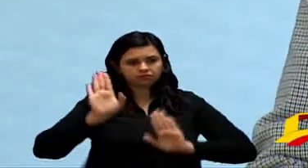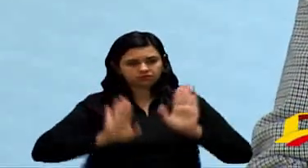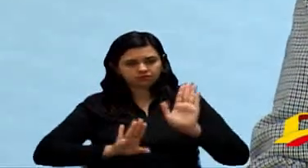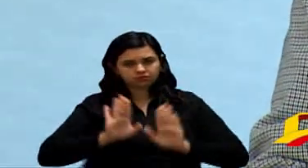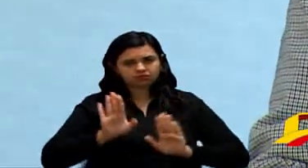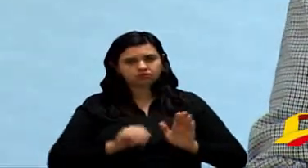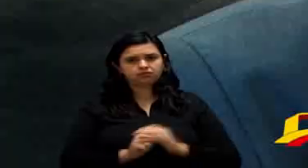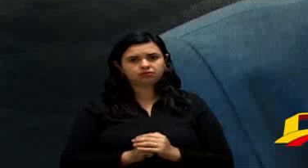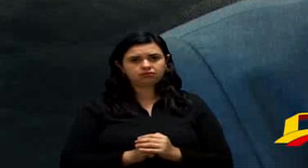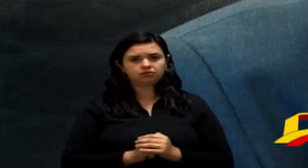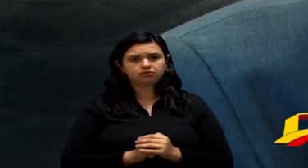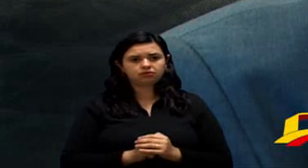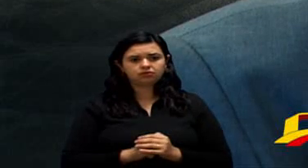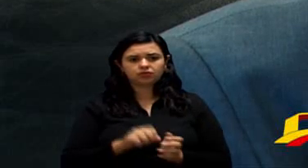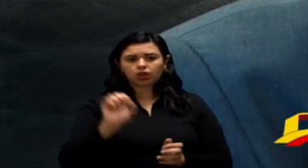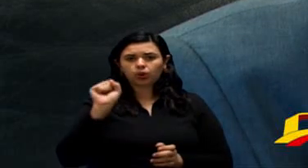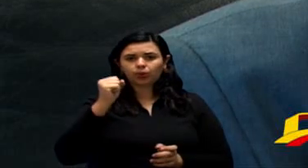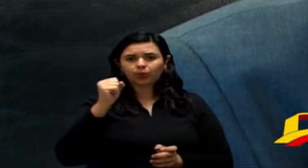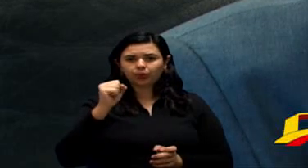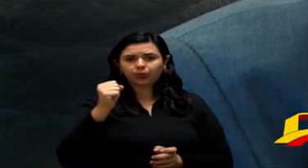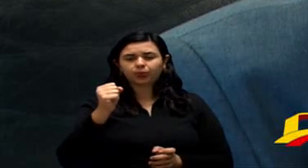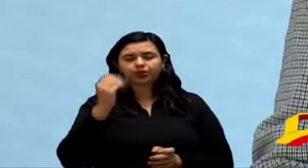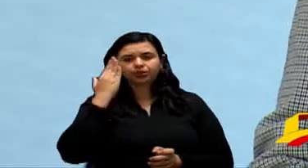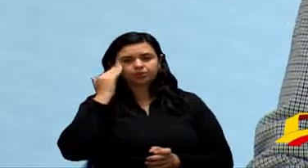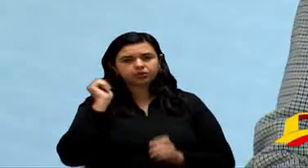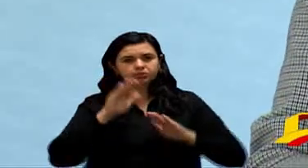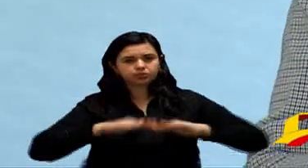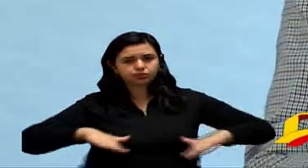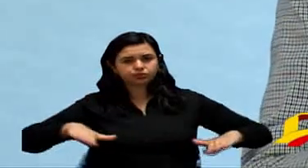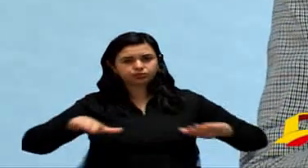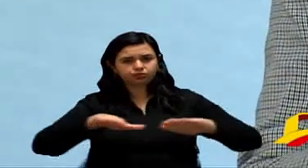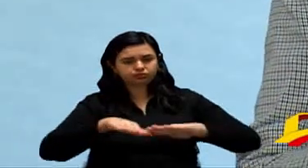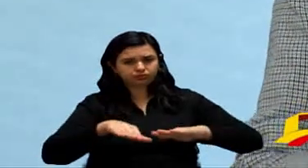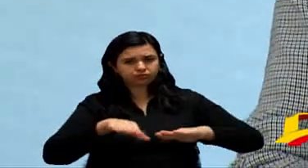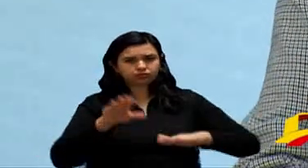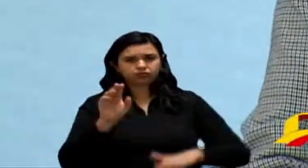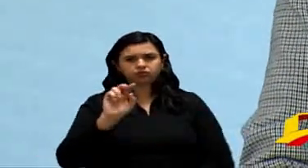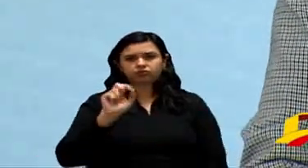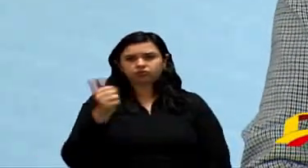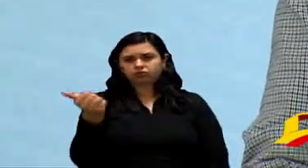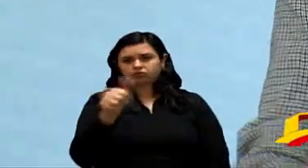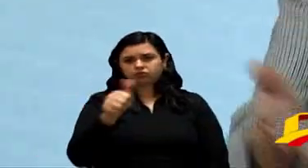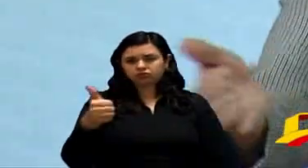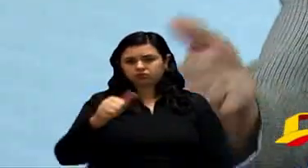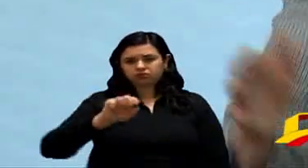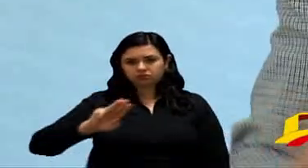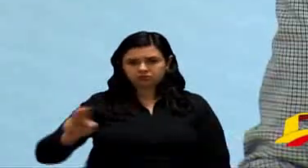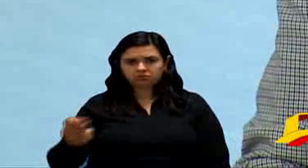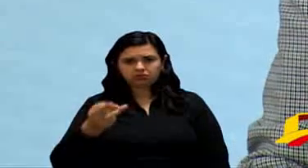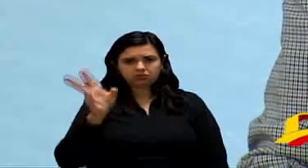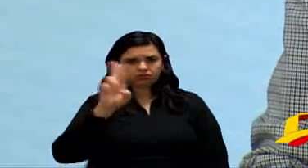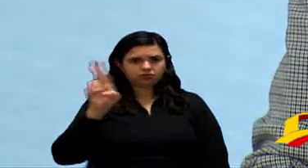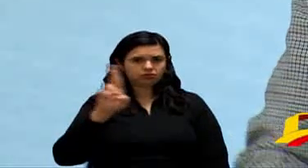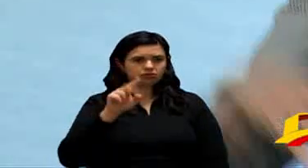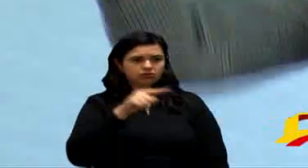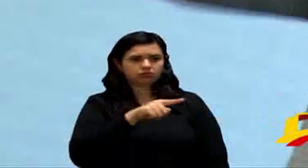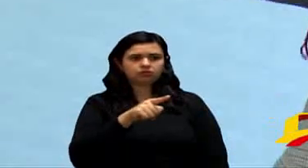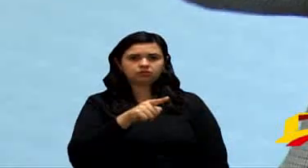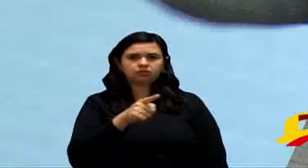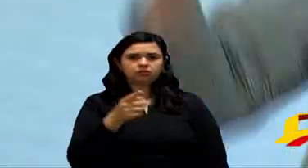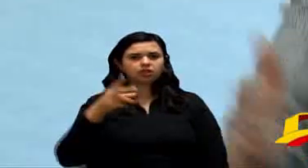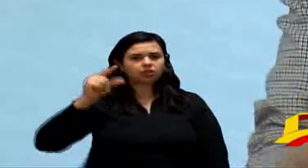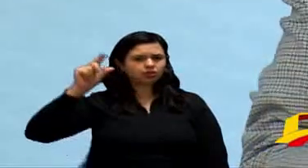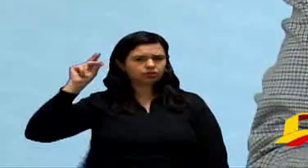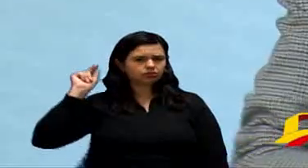cuidar de oito sabe tudos 11 milhões 11 milhões de reais livro paradidático Esse foi o mais recente quando